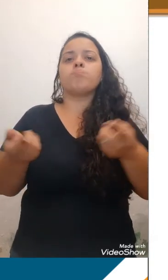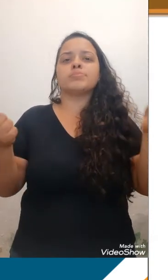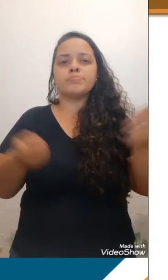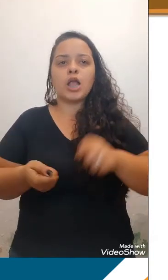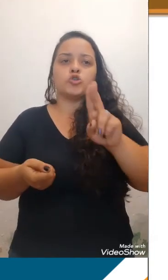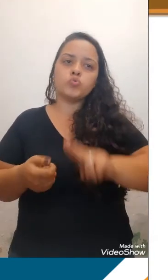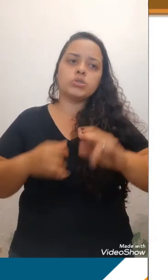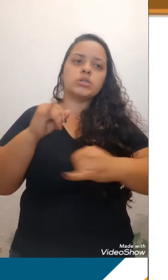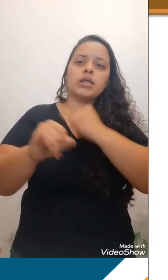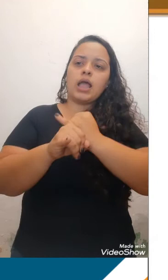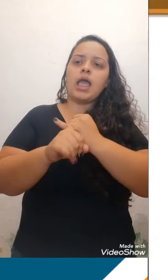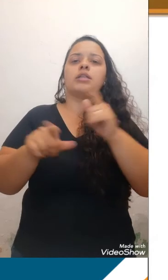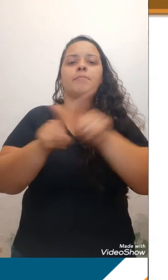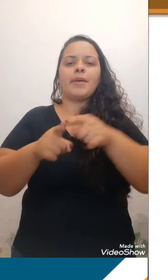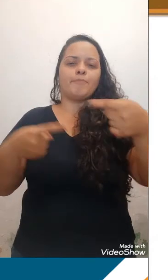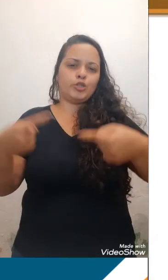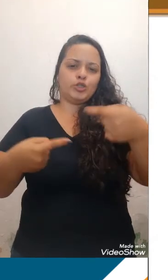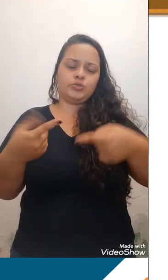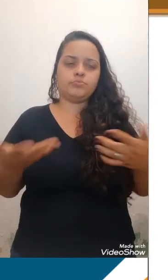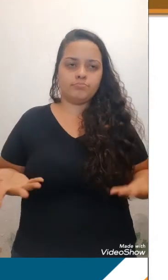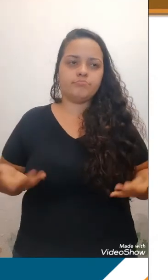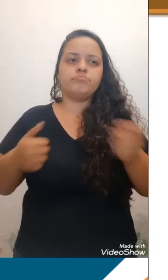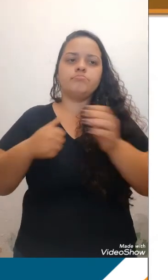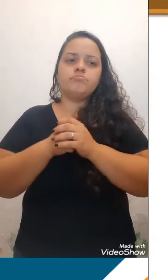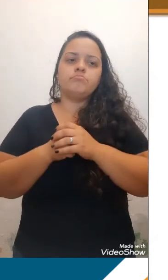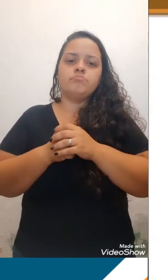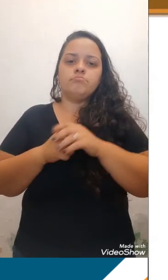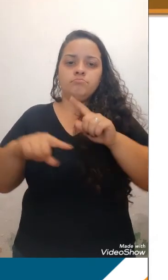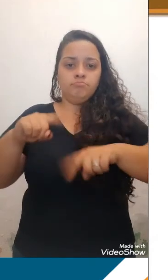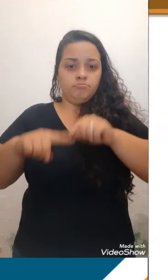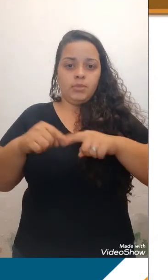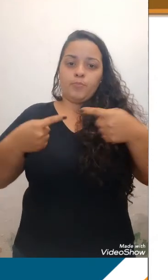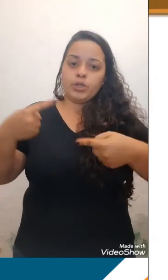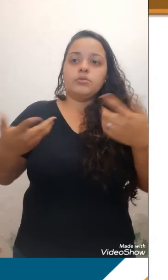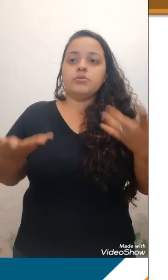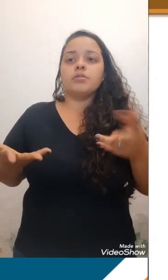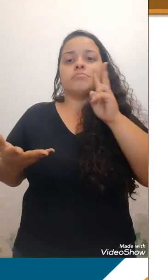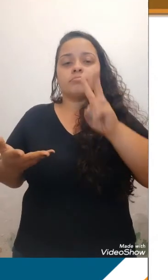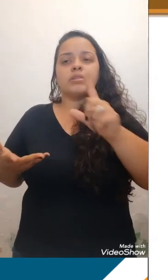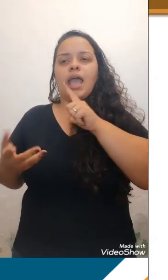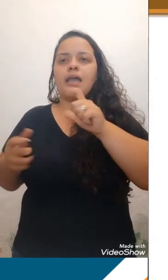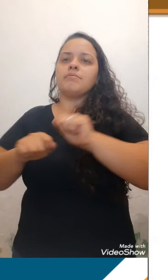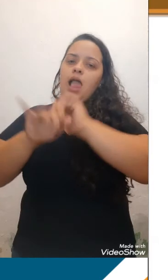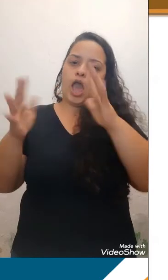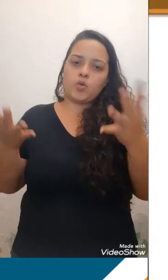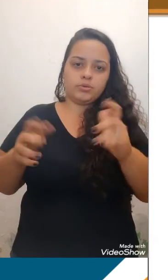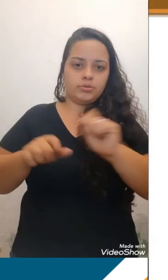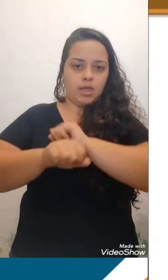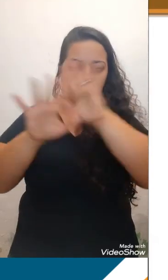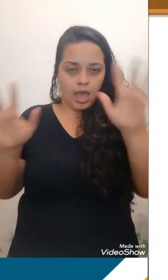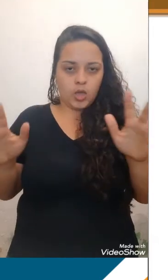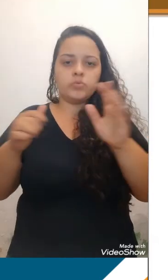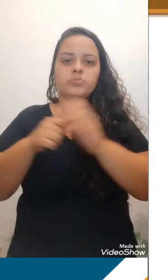uso da internet como instrumento de politização. Então, percebam, nós temos um tópico frasal um pouco mais